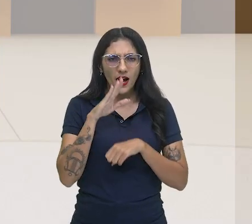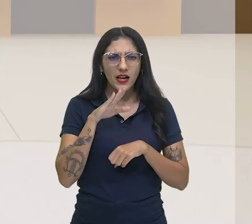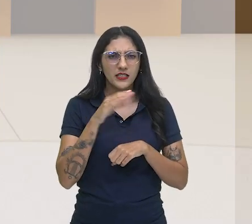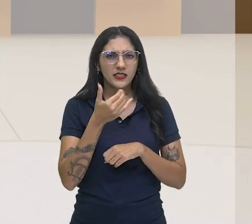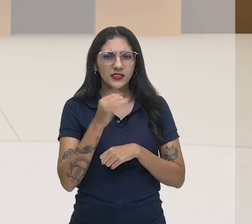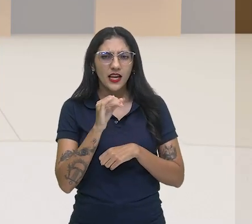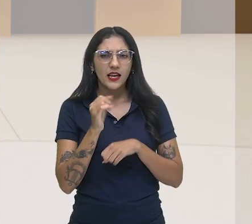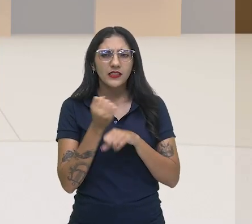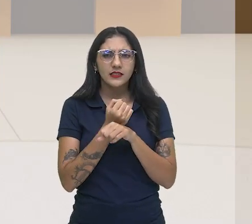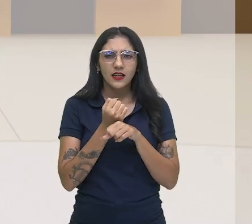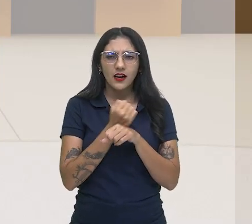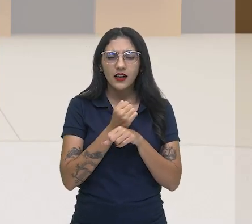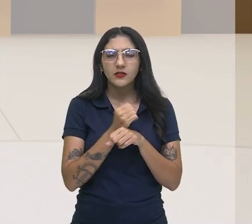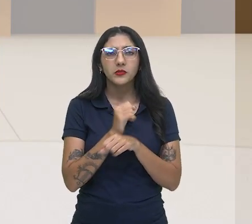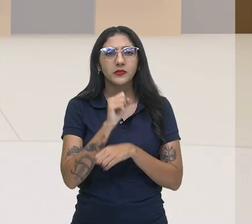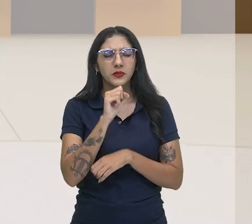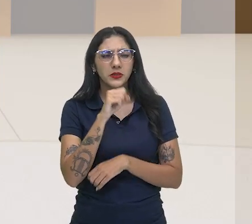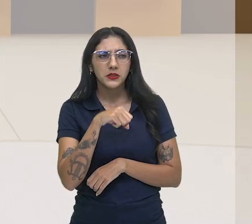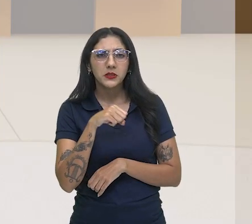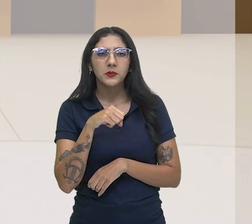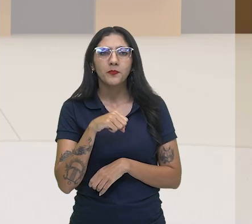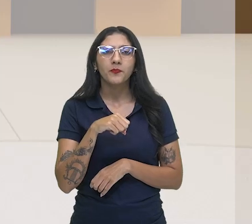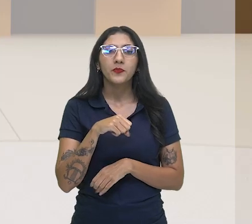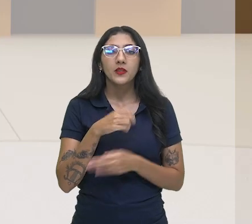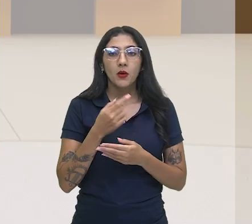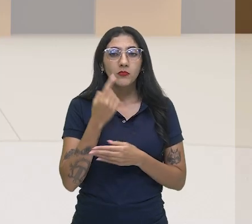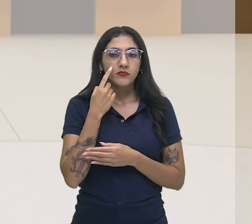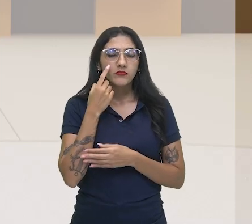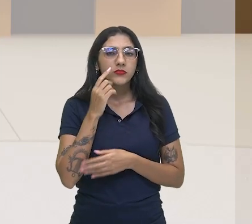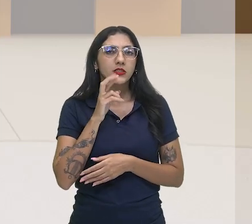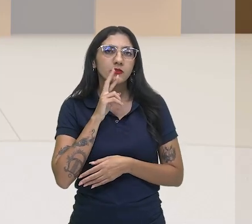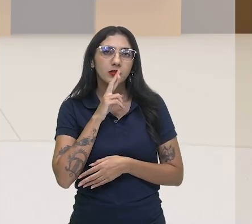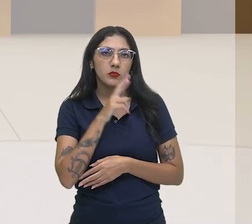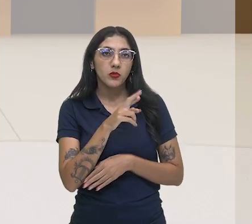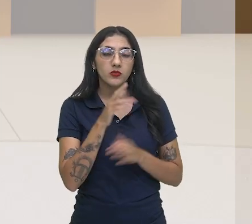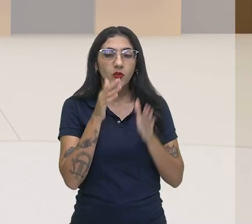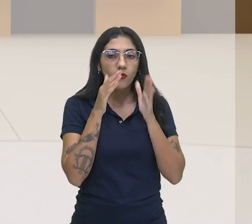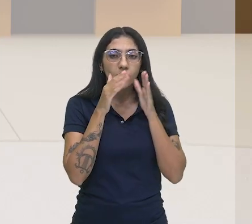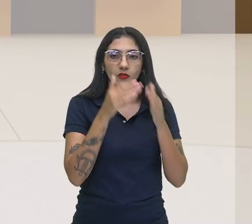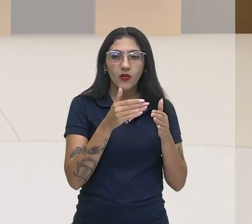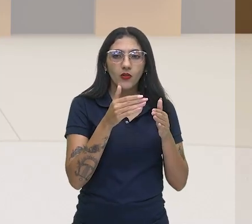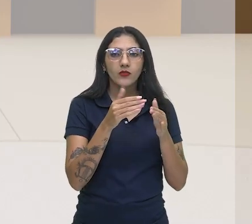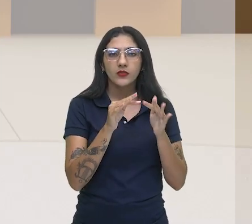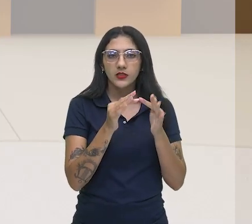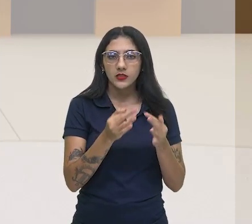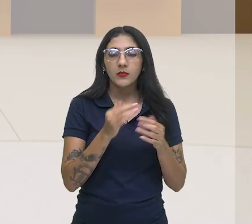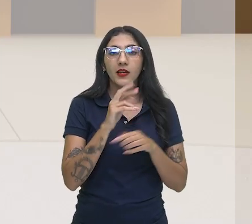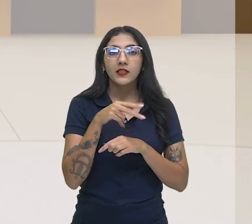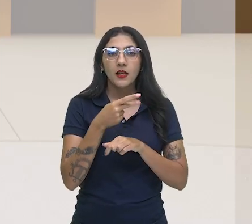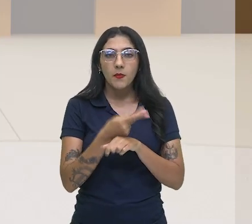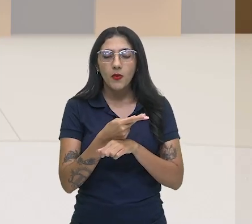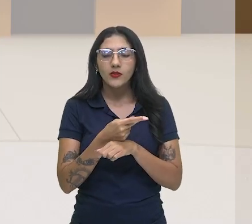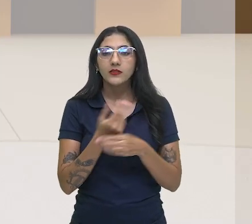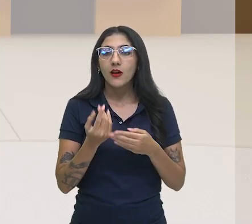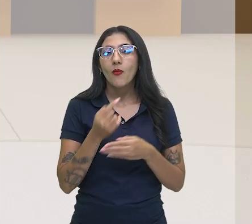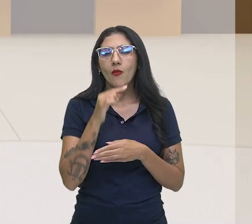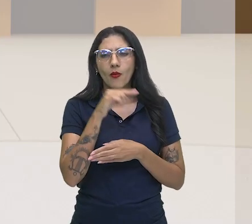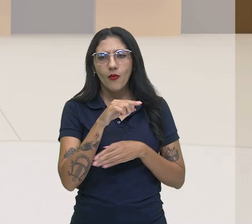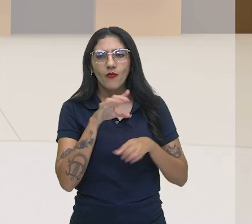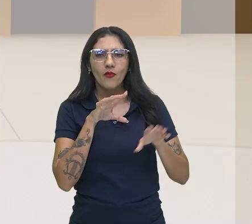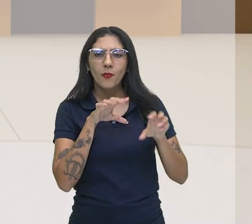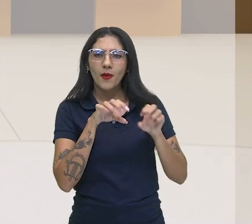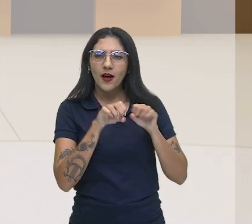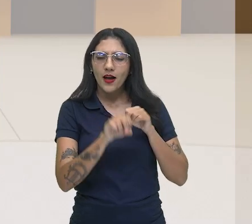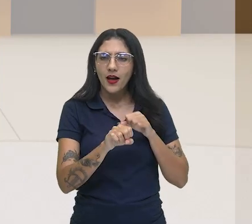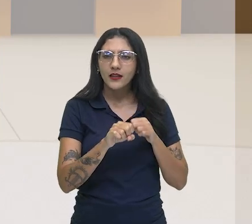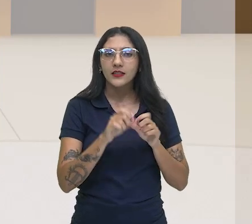ela, sim, muito mais. Então, começou com respostas específicas e simples. Aí depois eu pergunto, já que ela é formada em licenciatura em